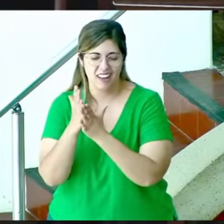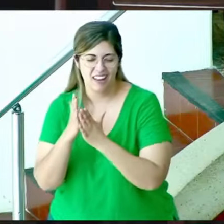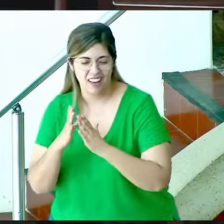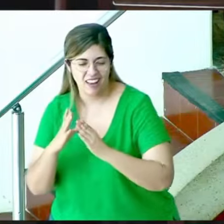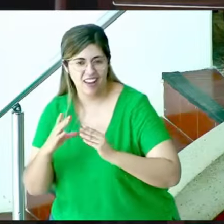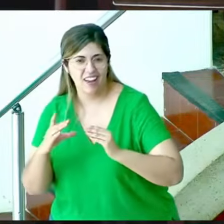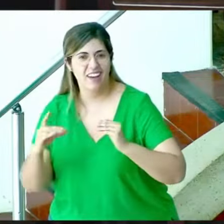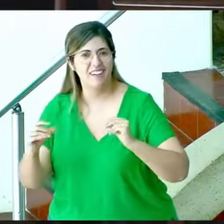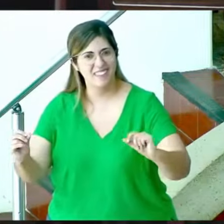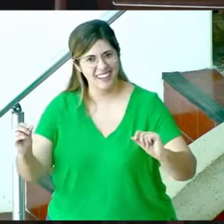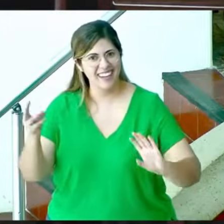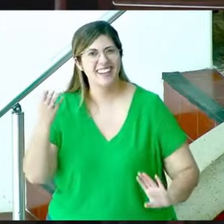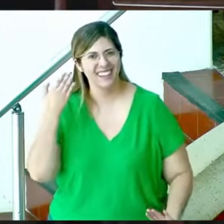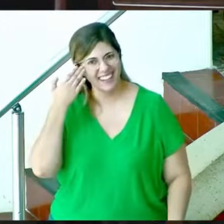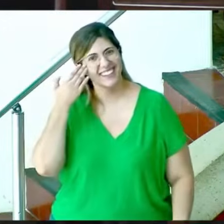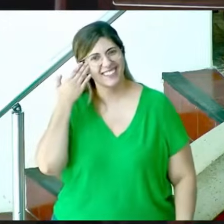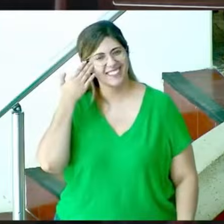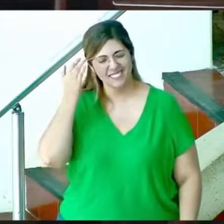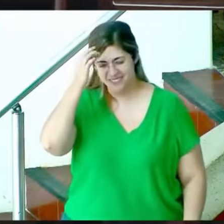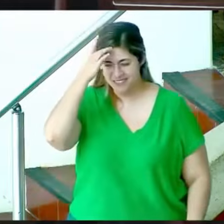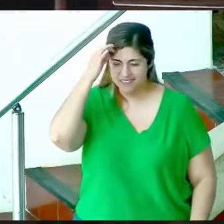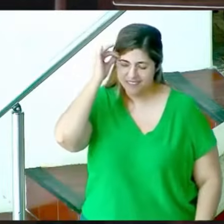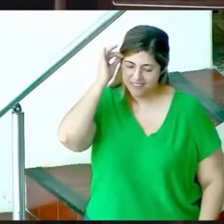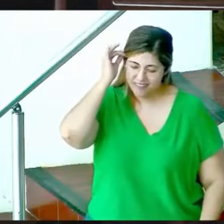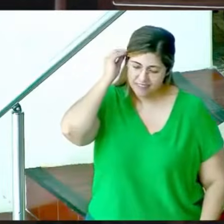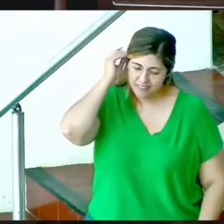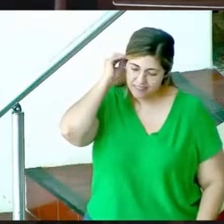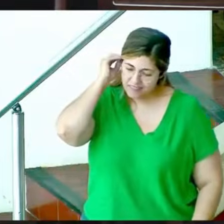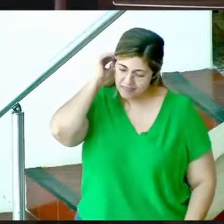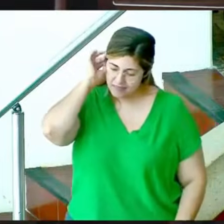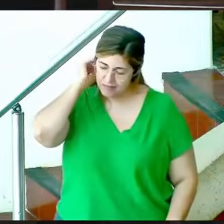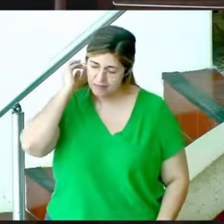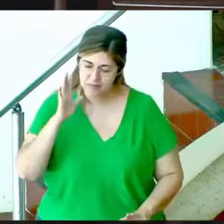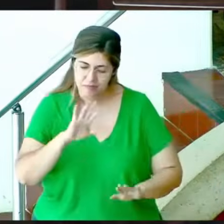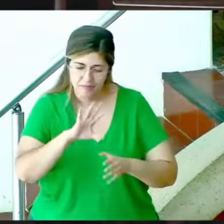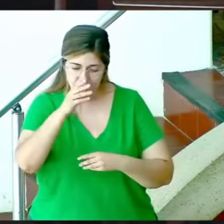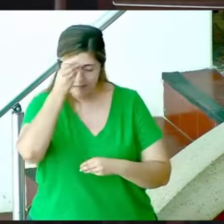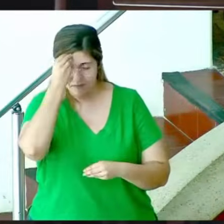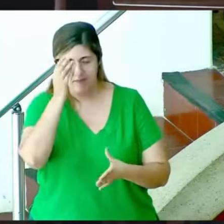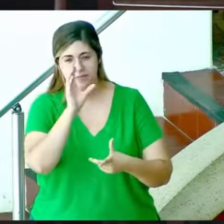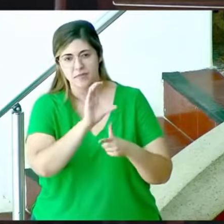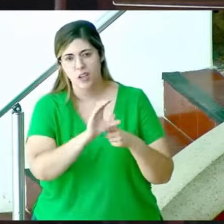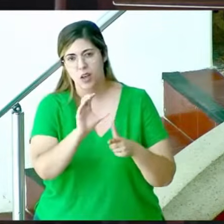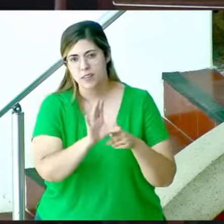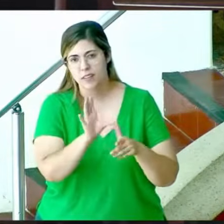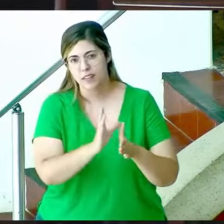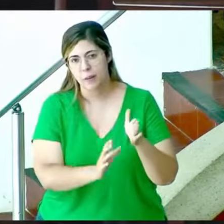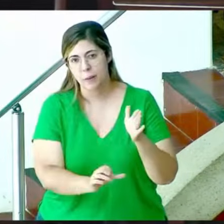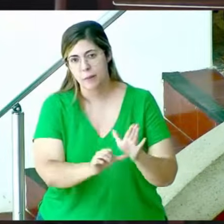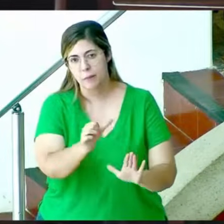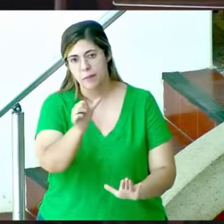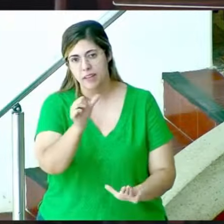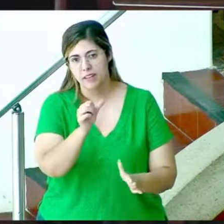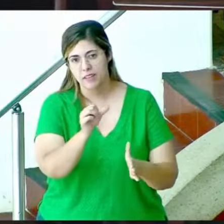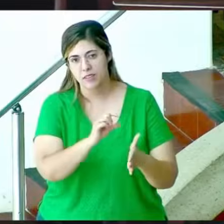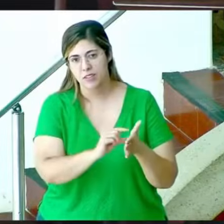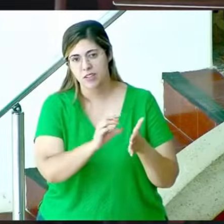amor que cobre multidões de pecados? Eu gosto muito de ler 1 Coríntios 13,